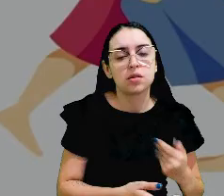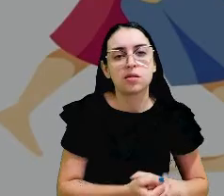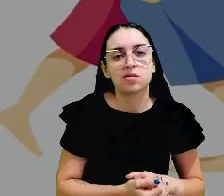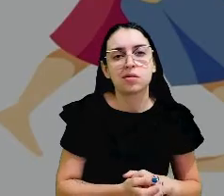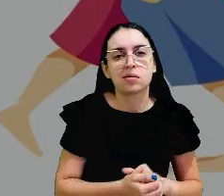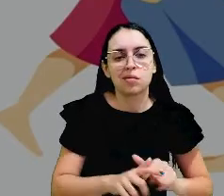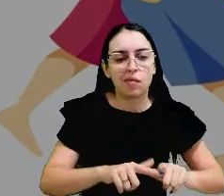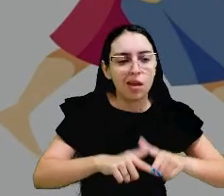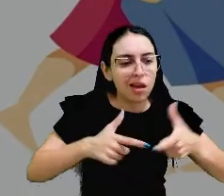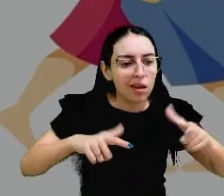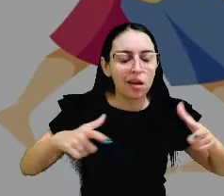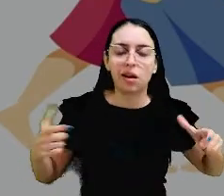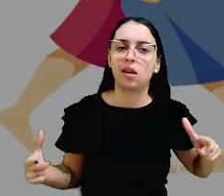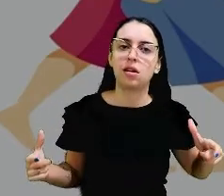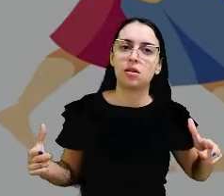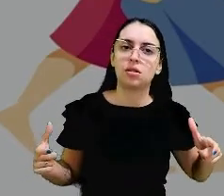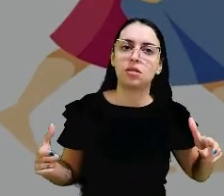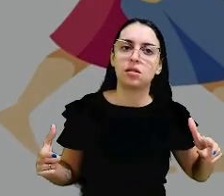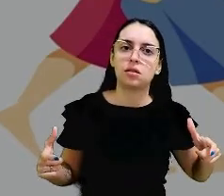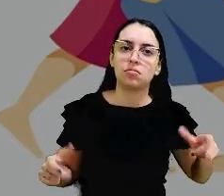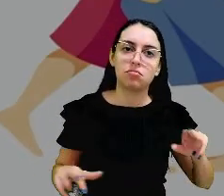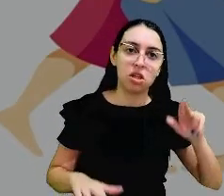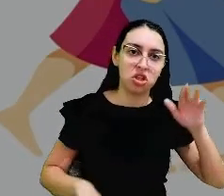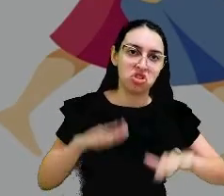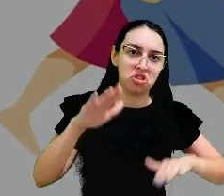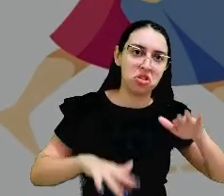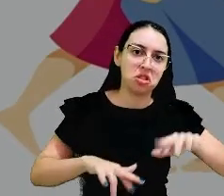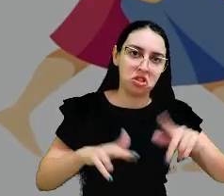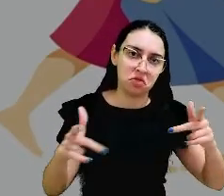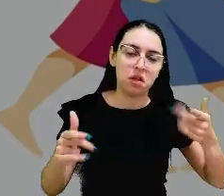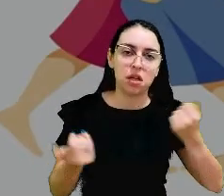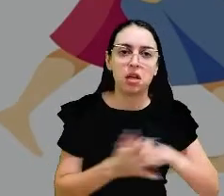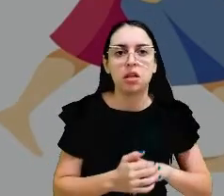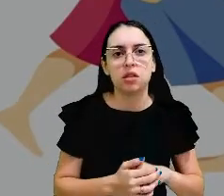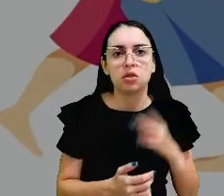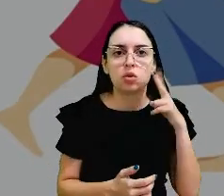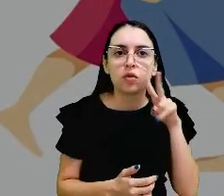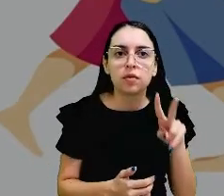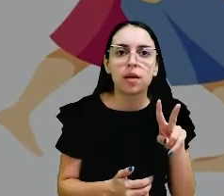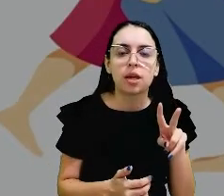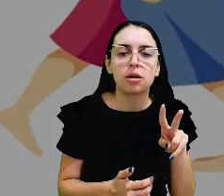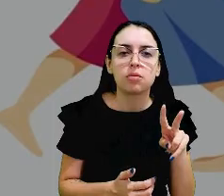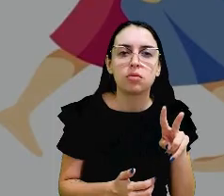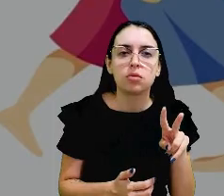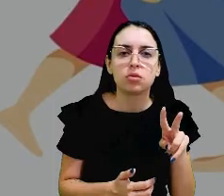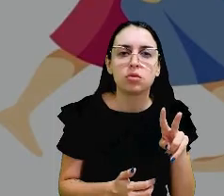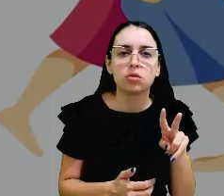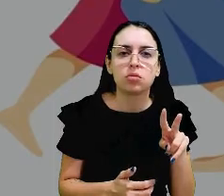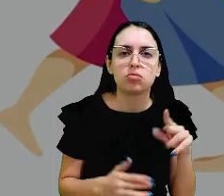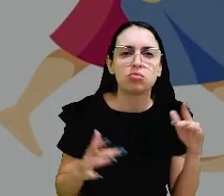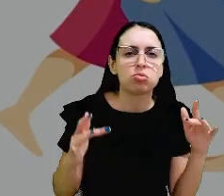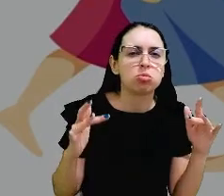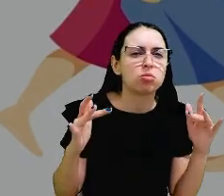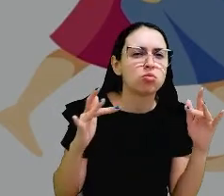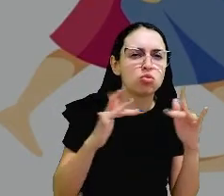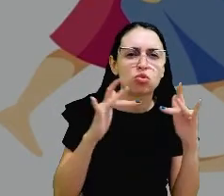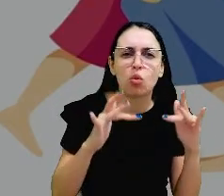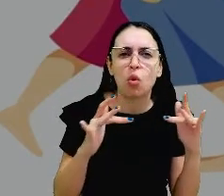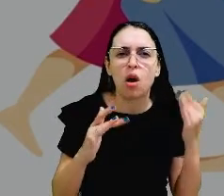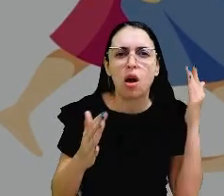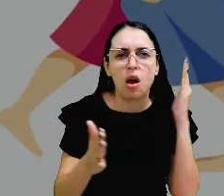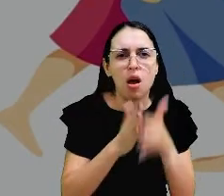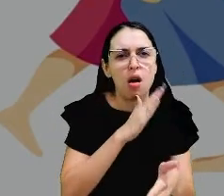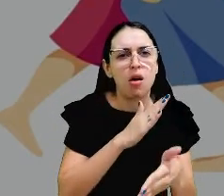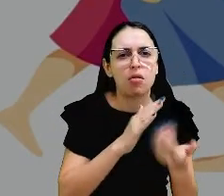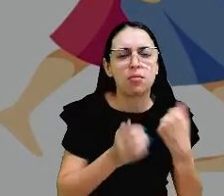um país imenso e profundamente desigual. Então, quando analisamos as interseccionalidades, que seriam